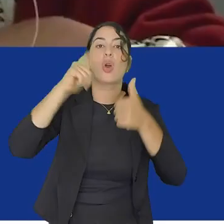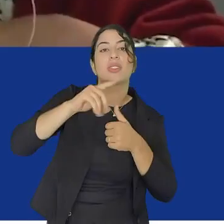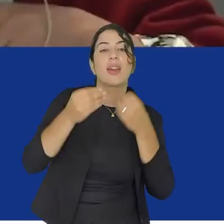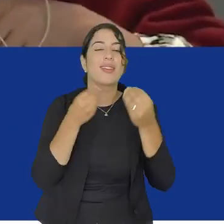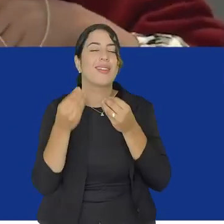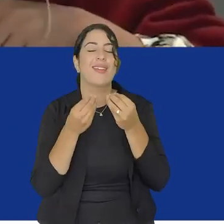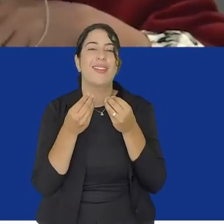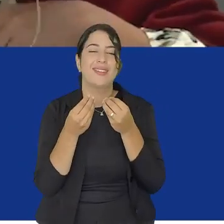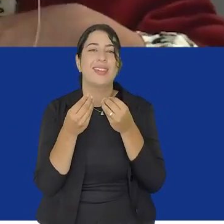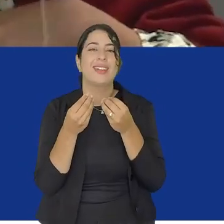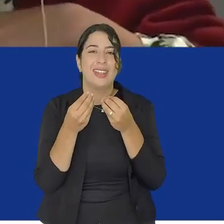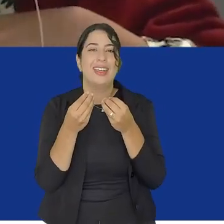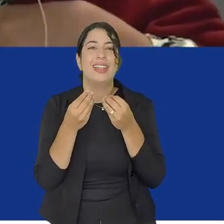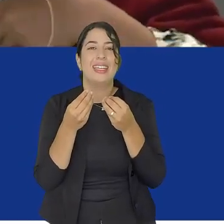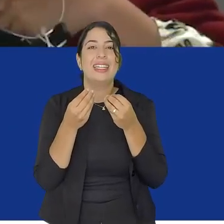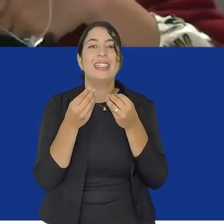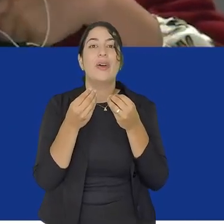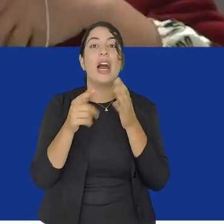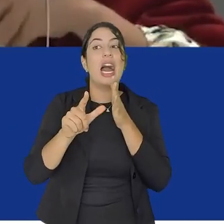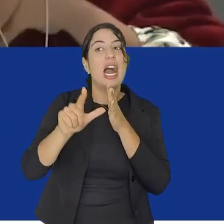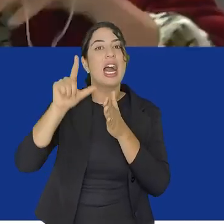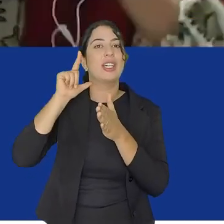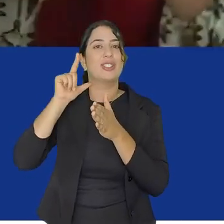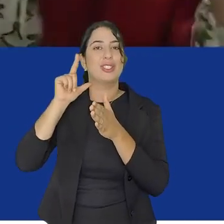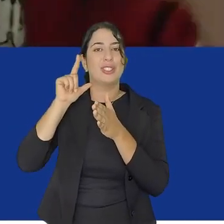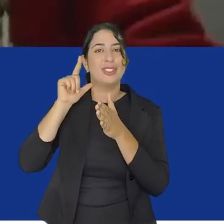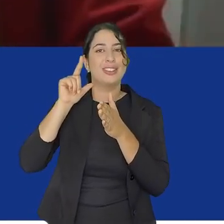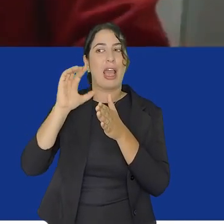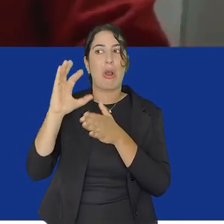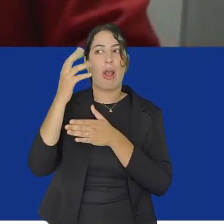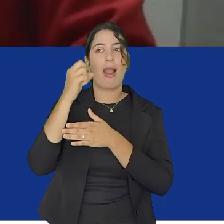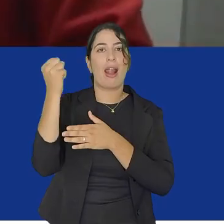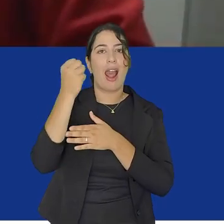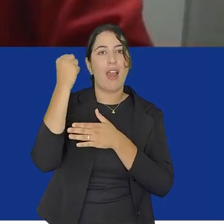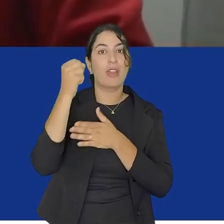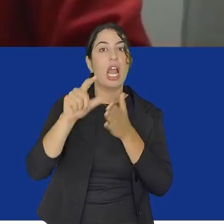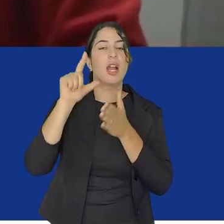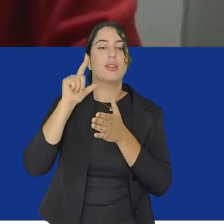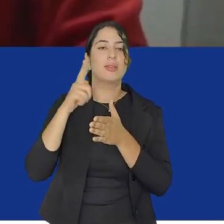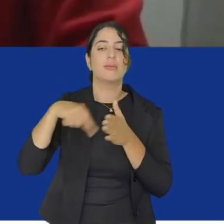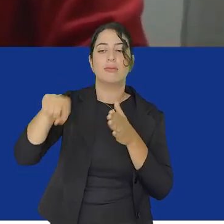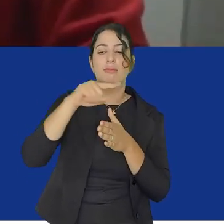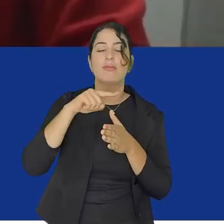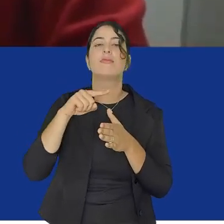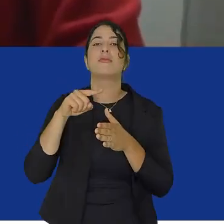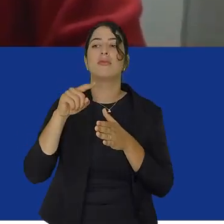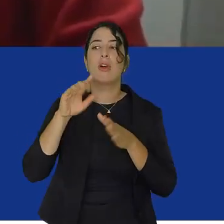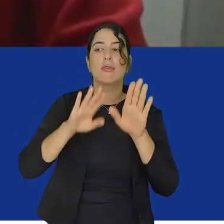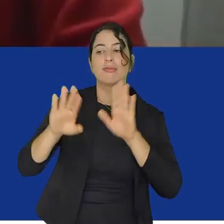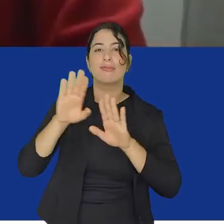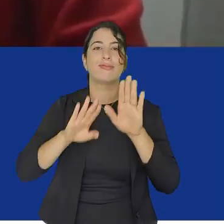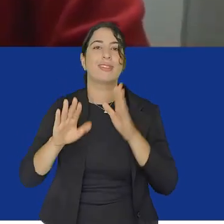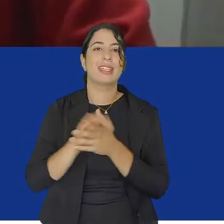fazer hoje para não chegar numa situação grave de assédio? Então, não é mais